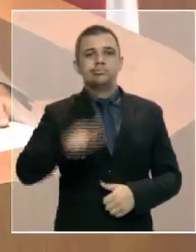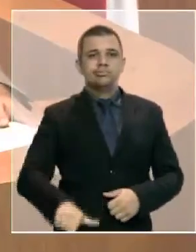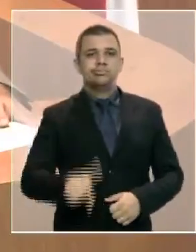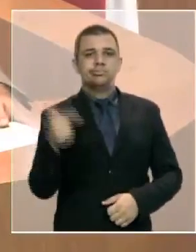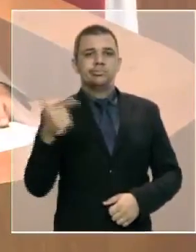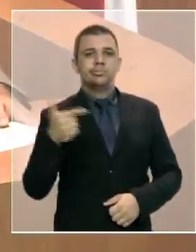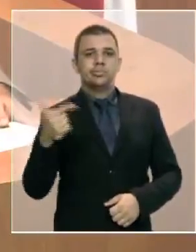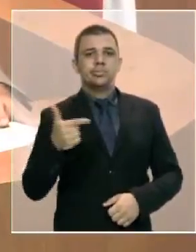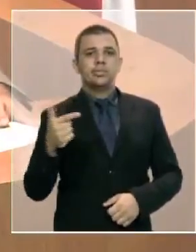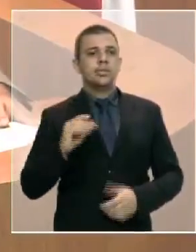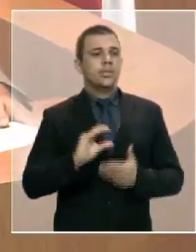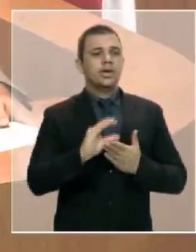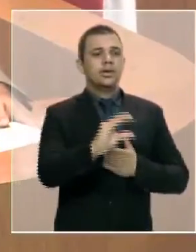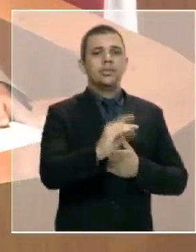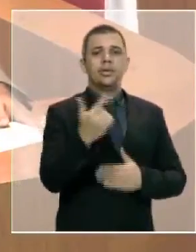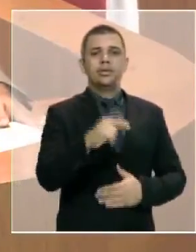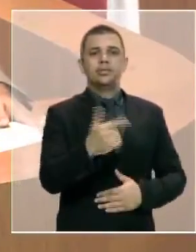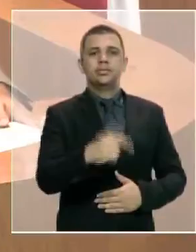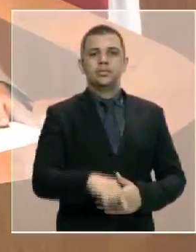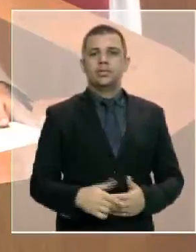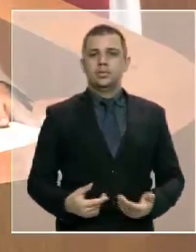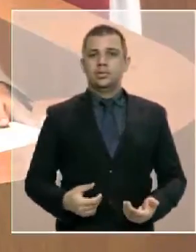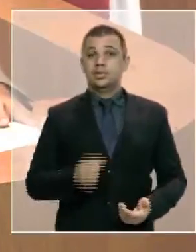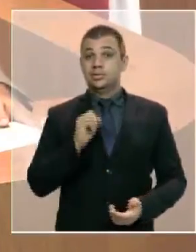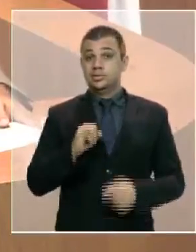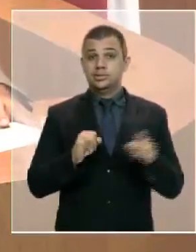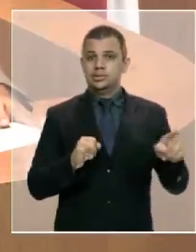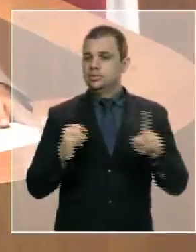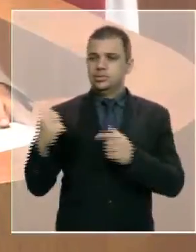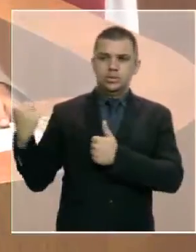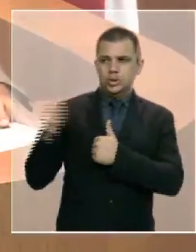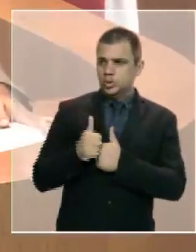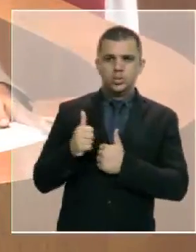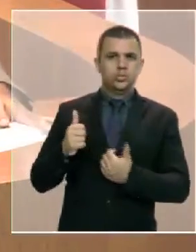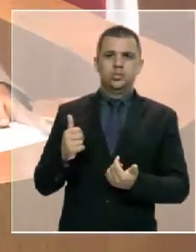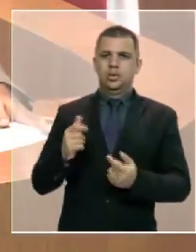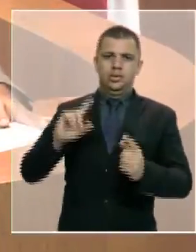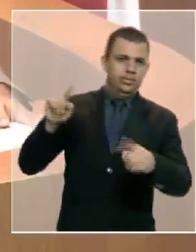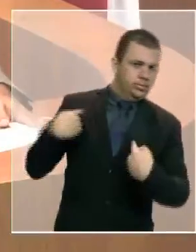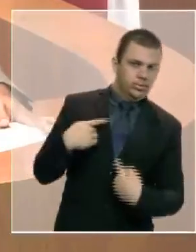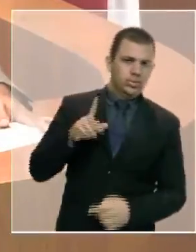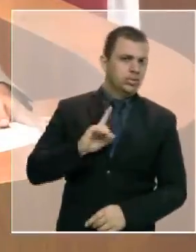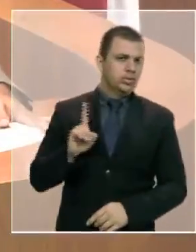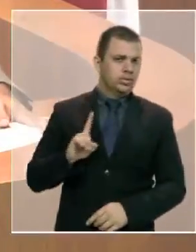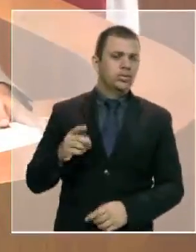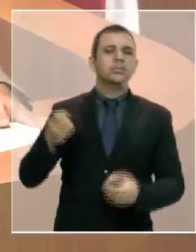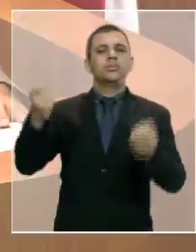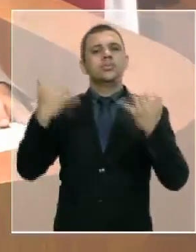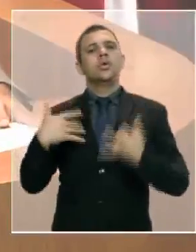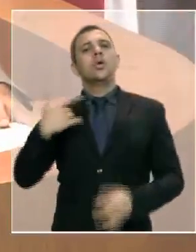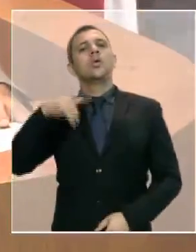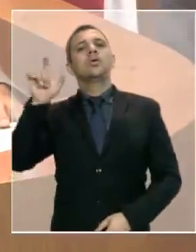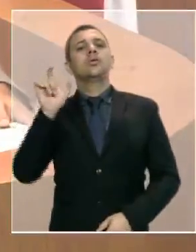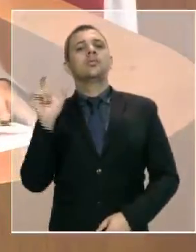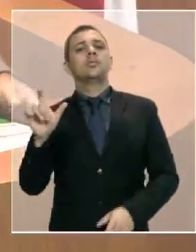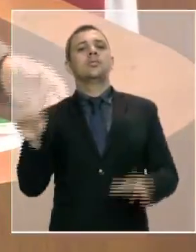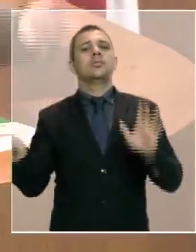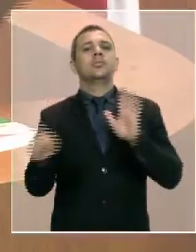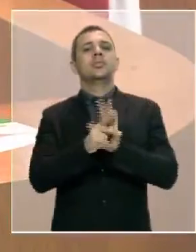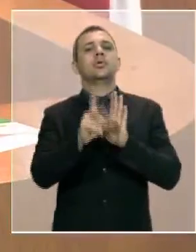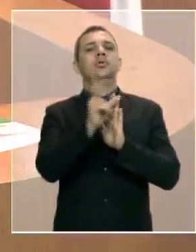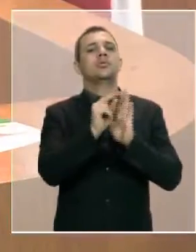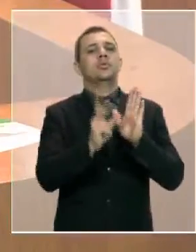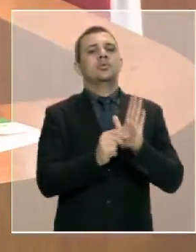retaliação, que me digam uma outra palavra do vocabulário, porque eu não entendo e não me convenço,